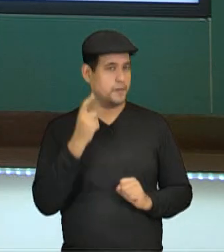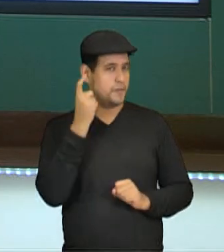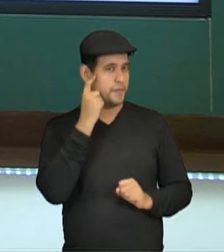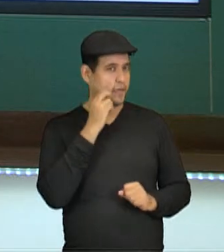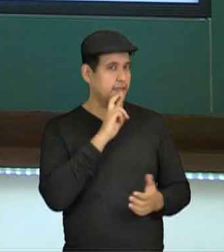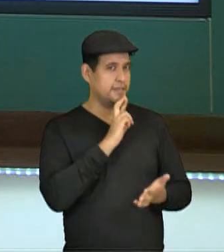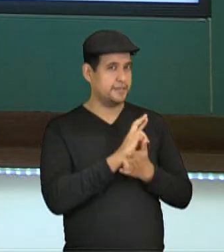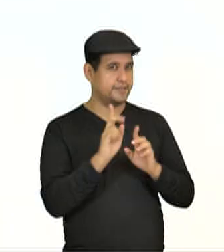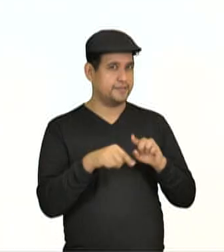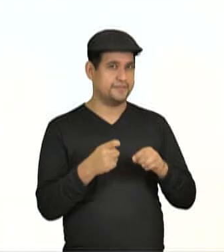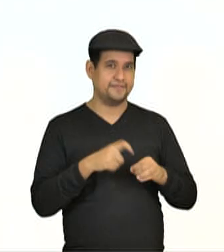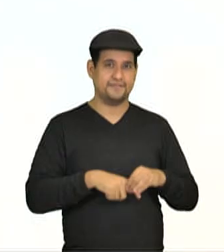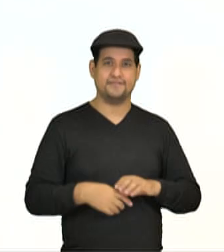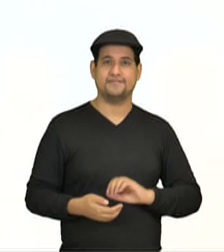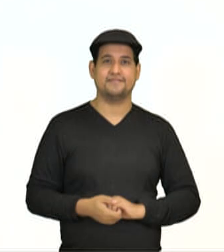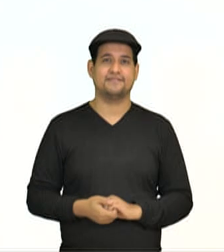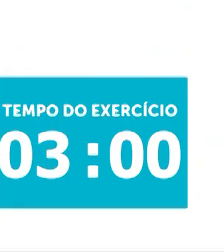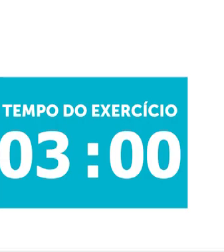aí e responde que eu já volto.